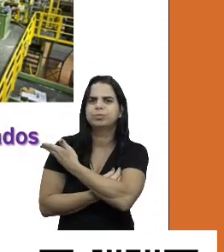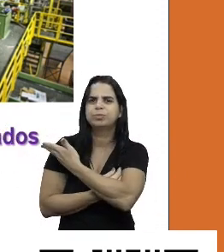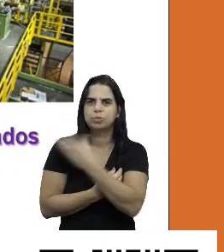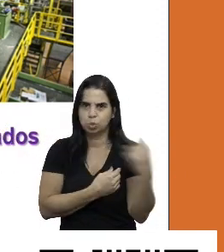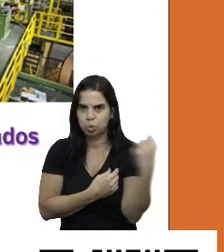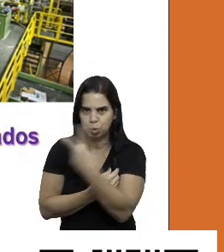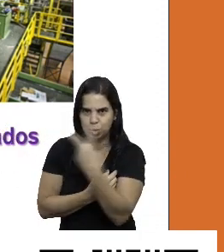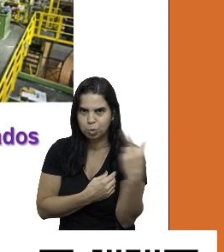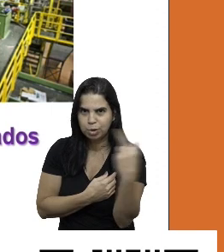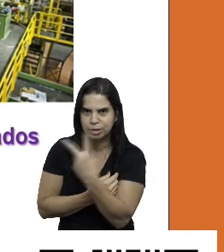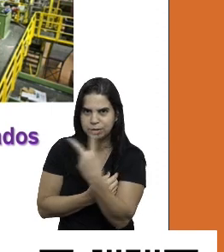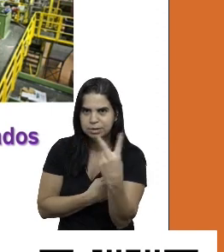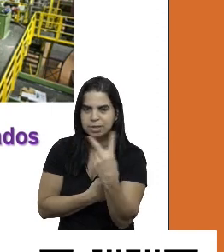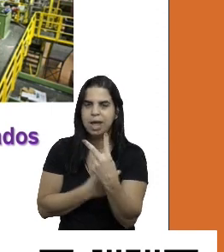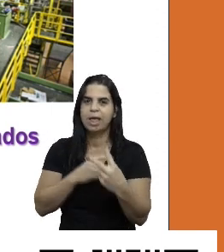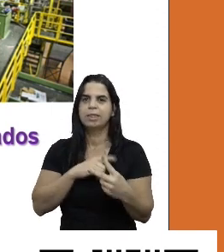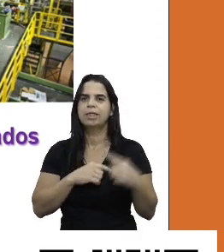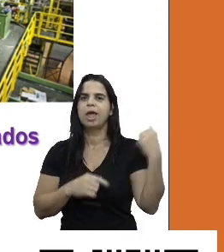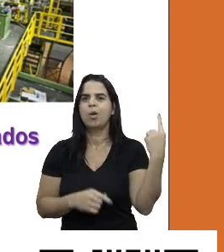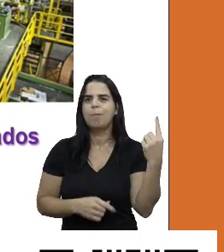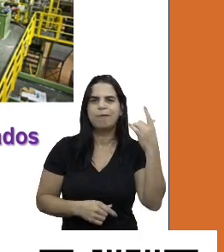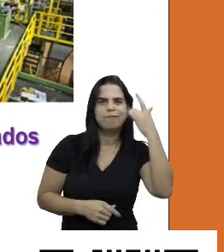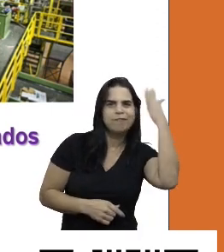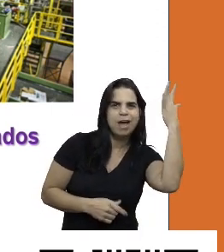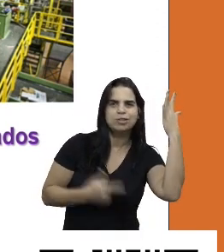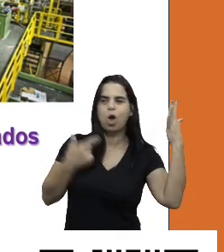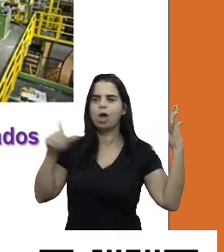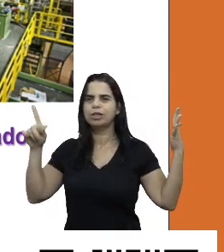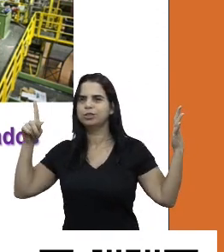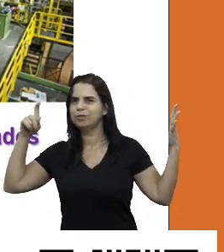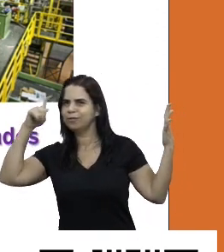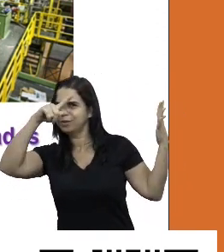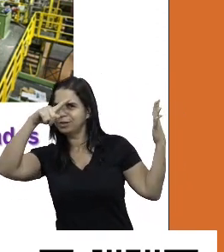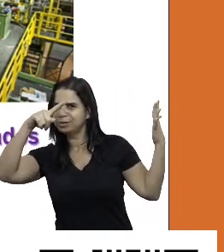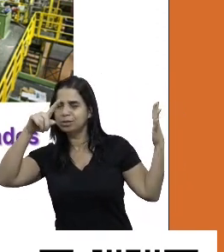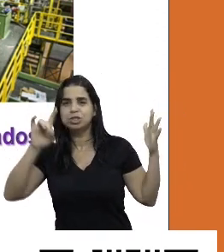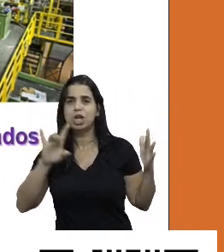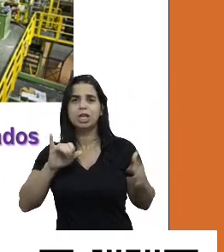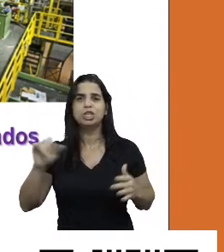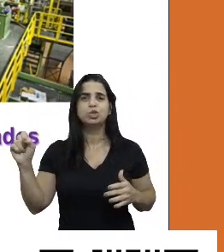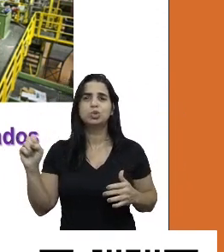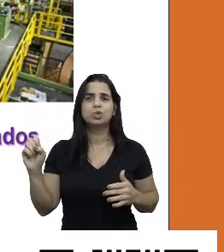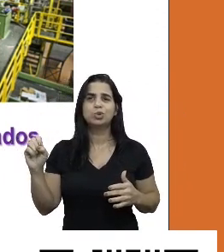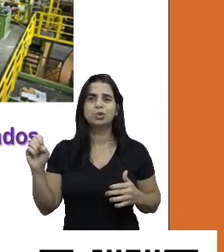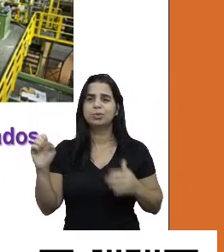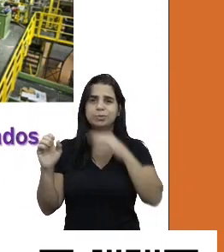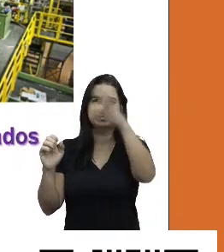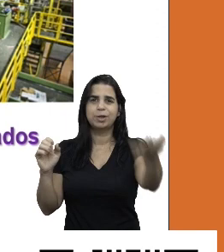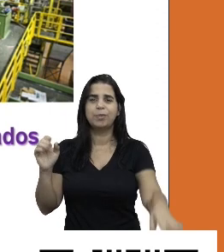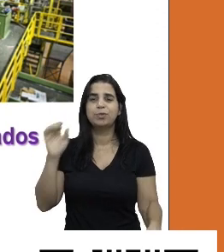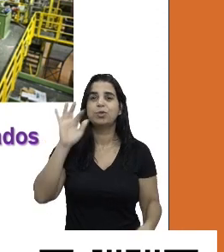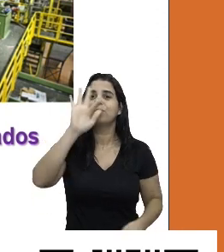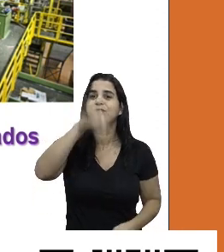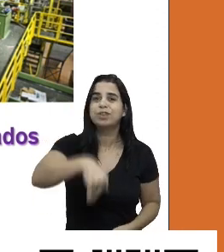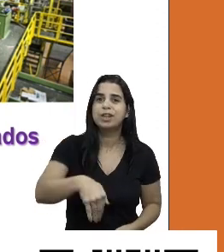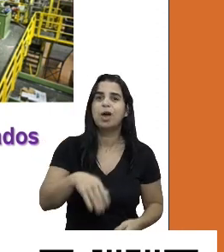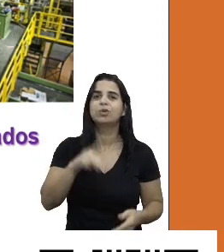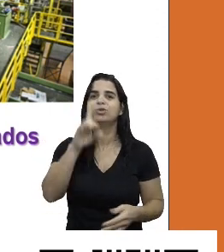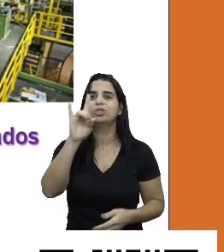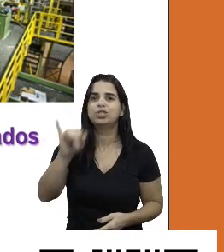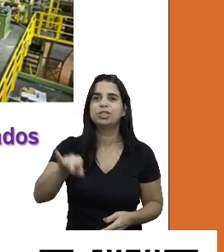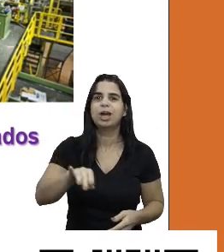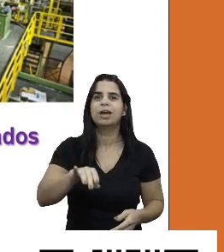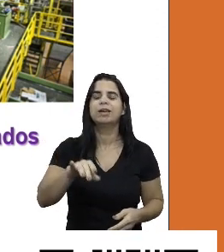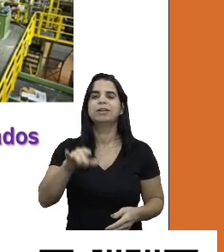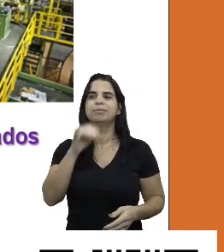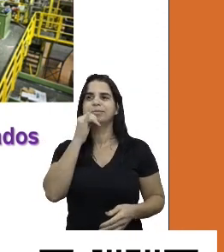duas tem uma que tá fácil de achar e tem uma que tá difícil então é só isso então no Fim do Dia Nascer organizado nascer